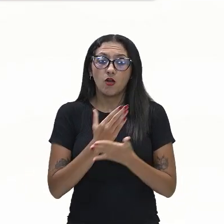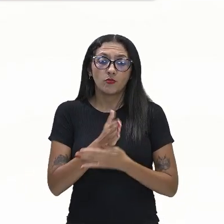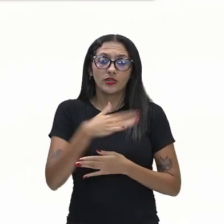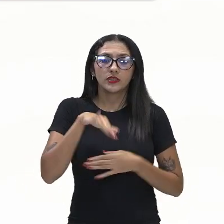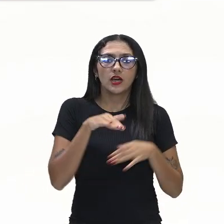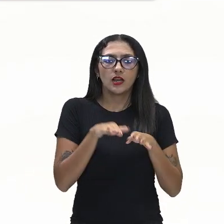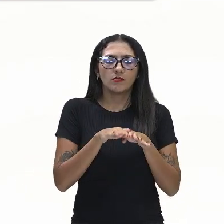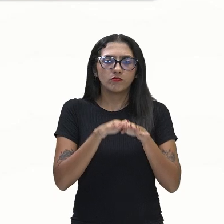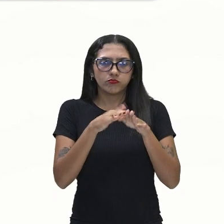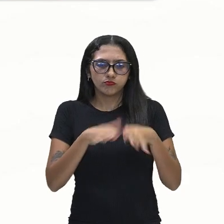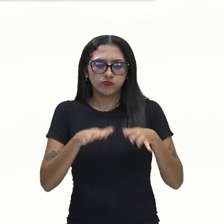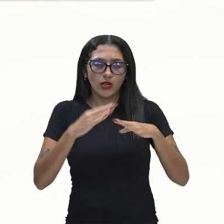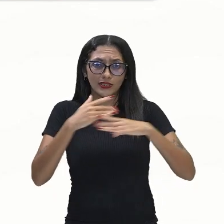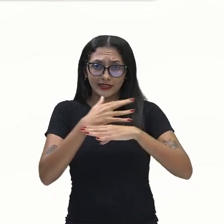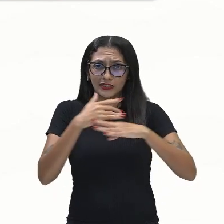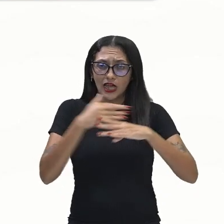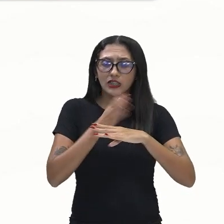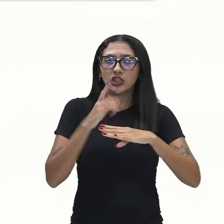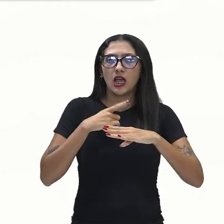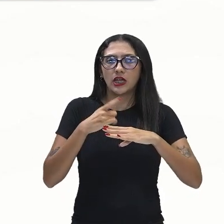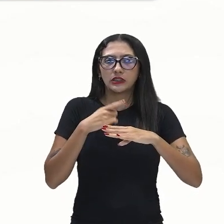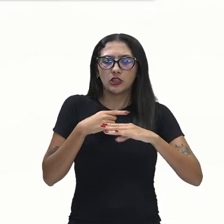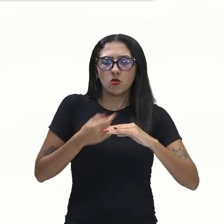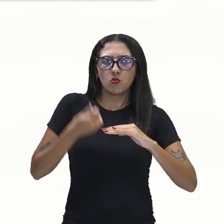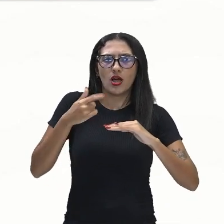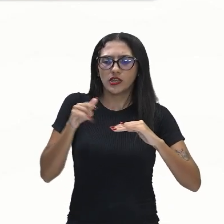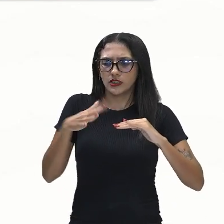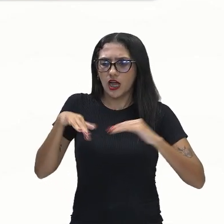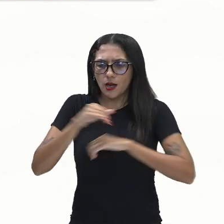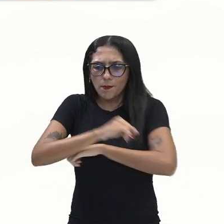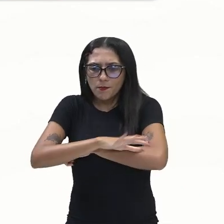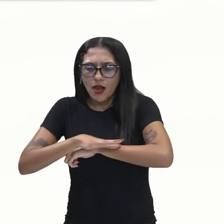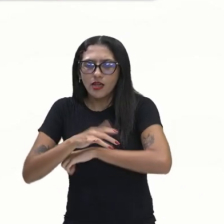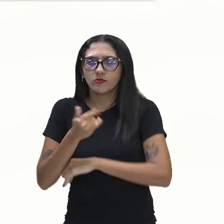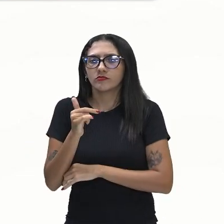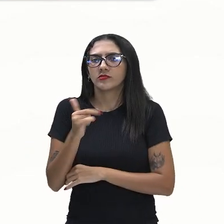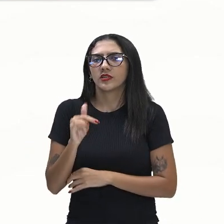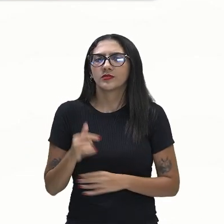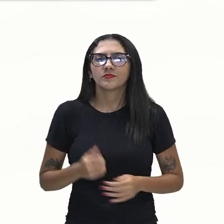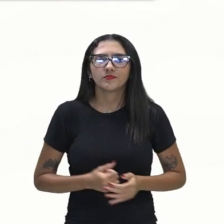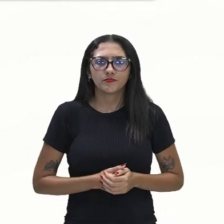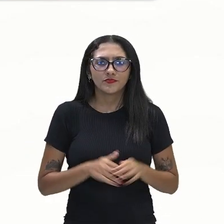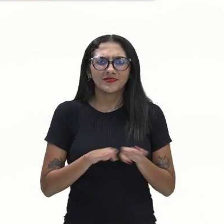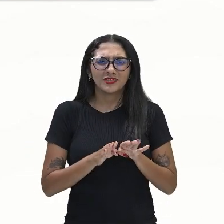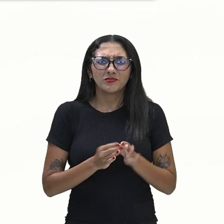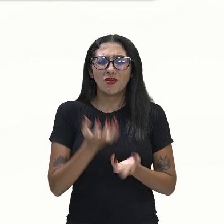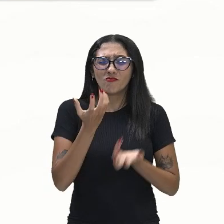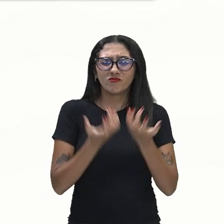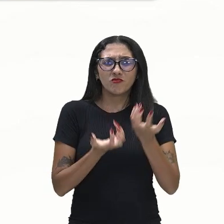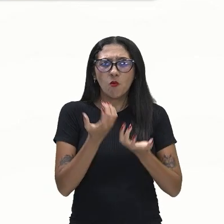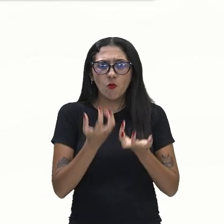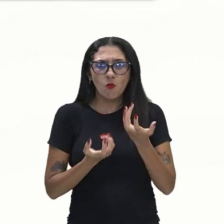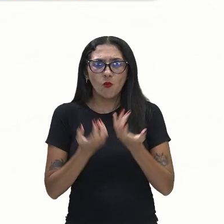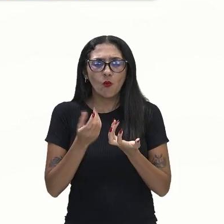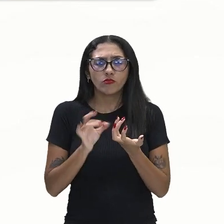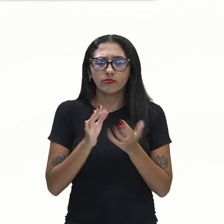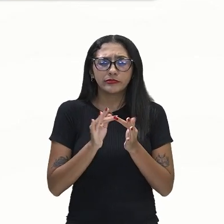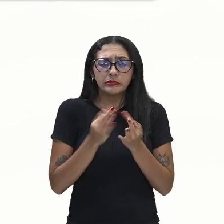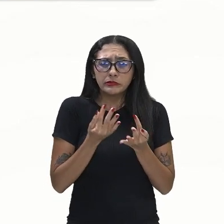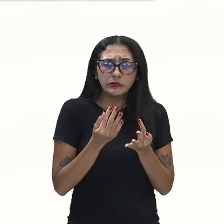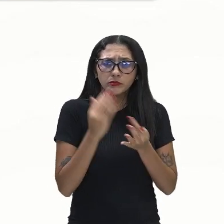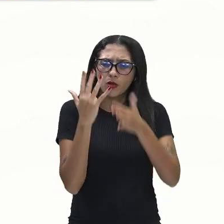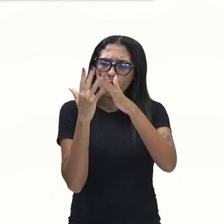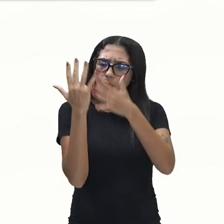áreas litorâneas, emissões de gases de efeito estufas, queimadas, simples queimadas de folhas